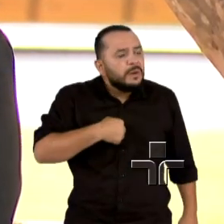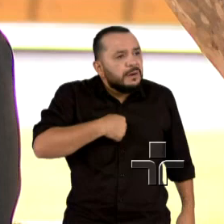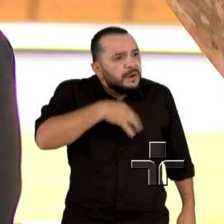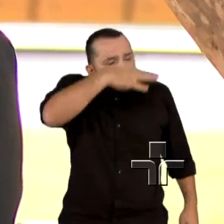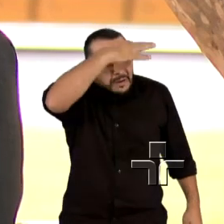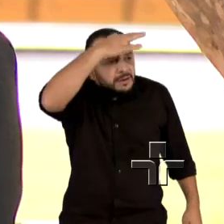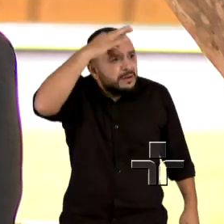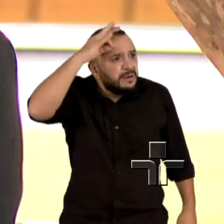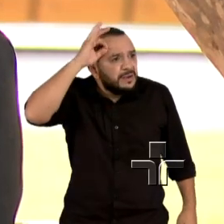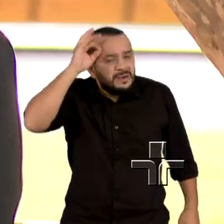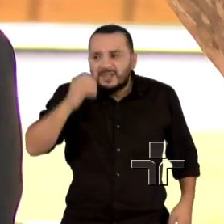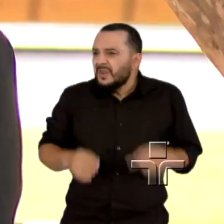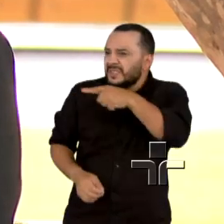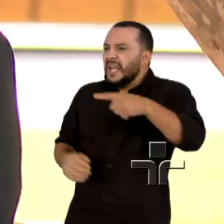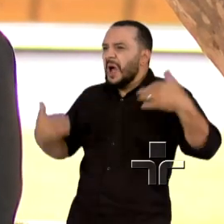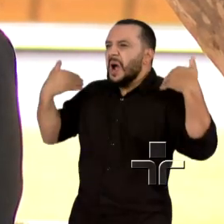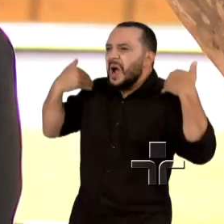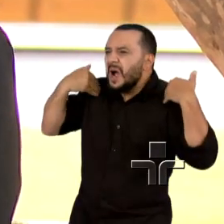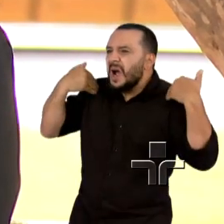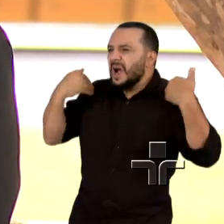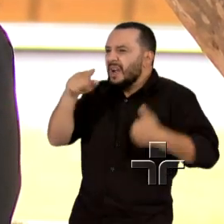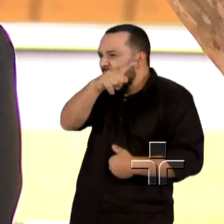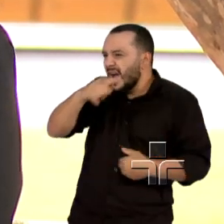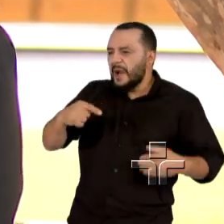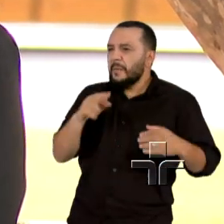Aí falou que era em Moema, Bar Bodega.